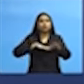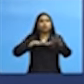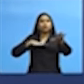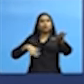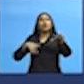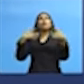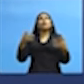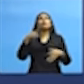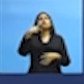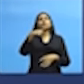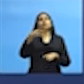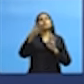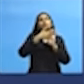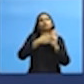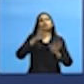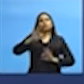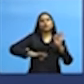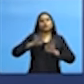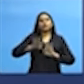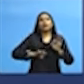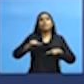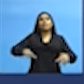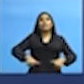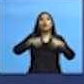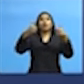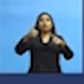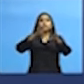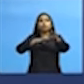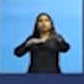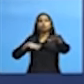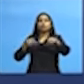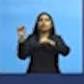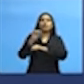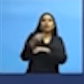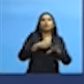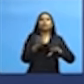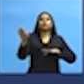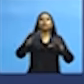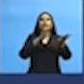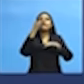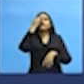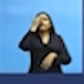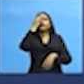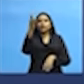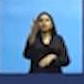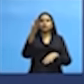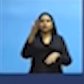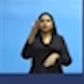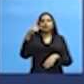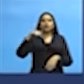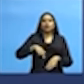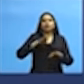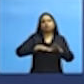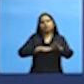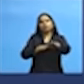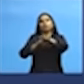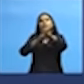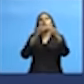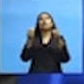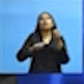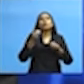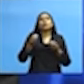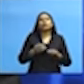projeto para ajudar a melhorar a fluidez do trânsito de Manaus e também para expandir de forma mais eficiente a mobilidade urbana? 2